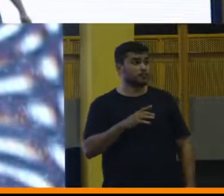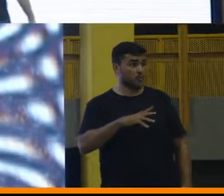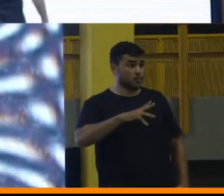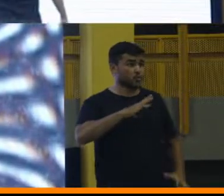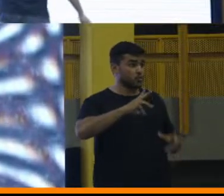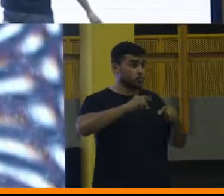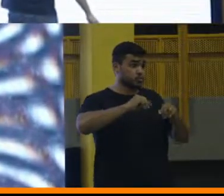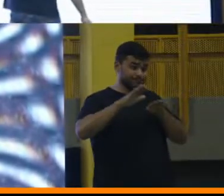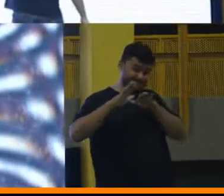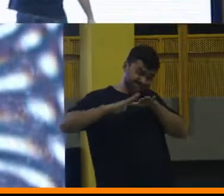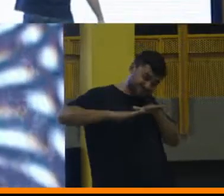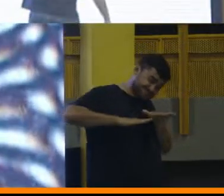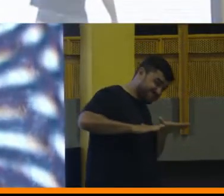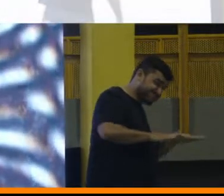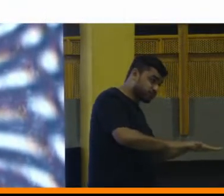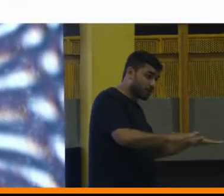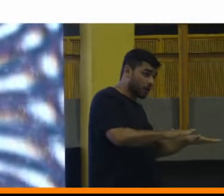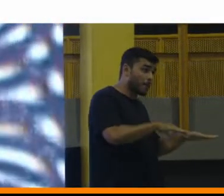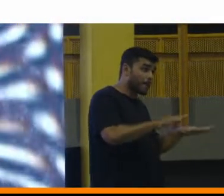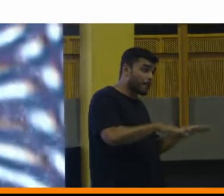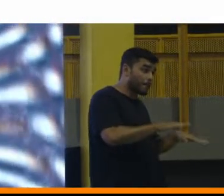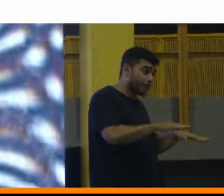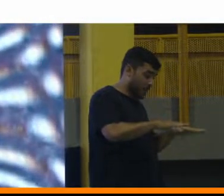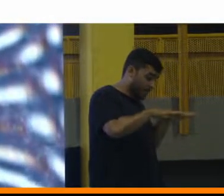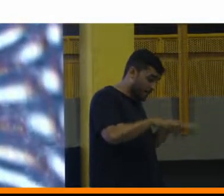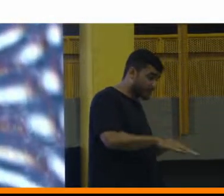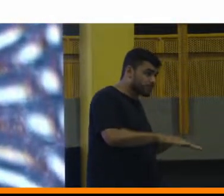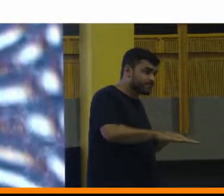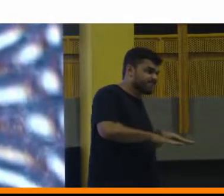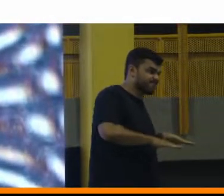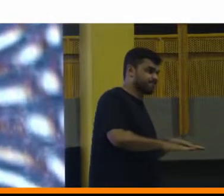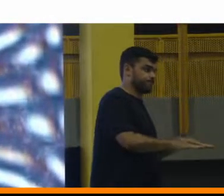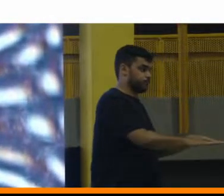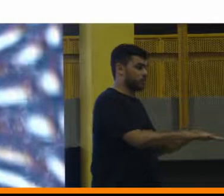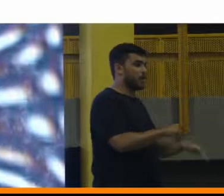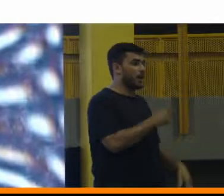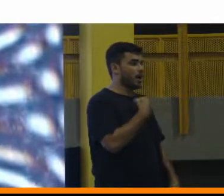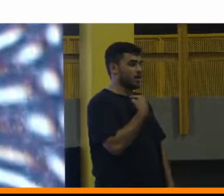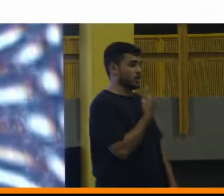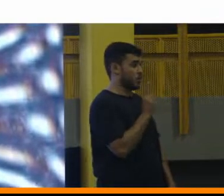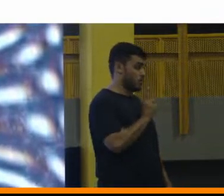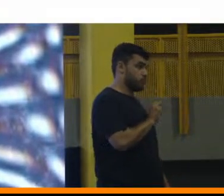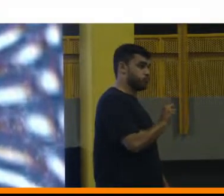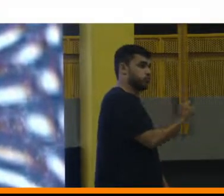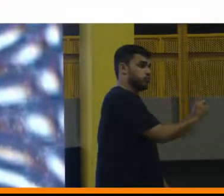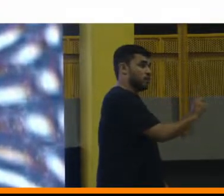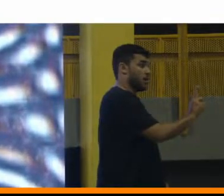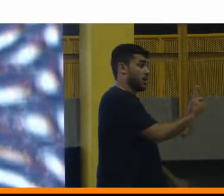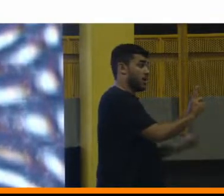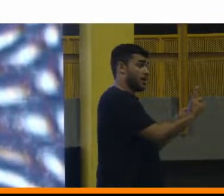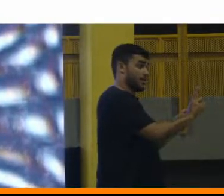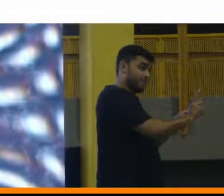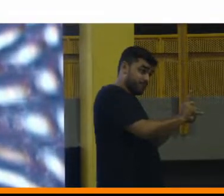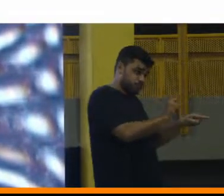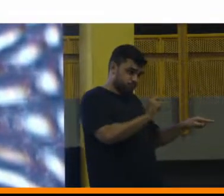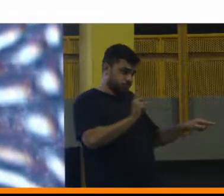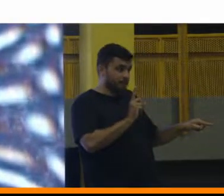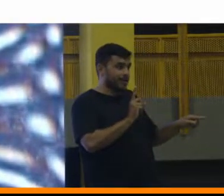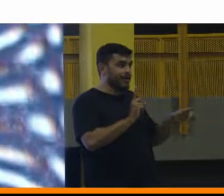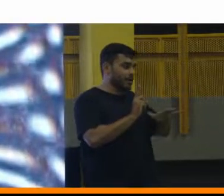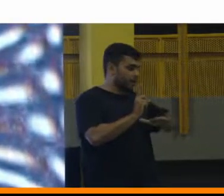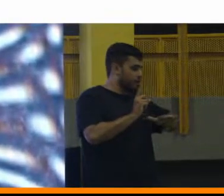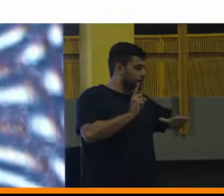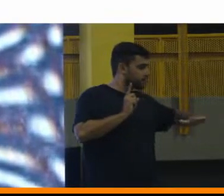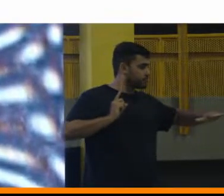chão te puxou, te empurrou para a direita. Essa força aqui em você é maior do que aquela F. E